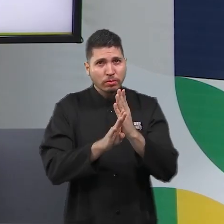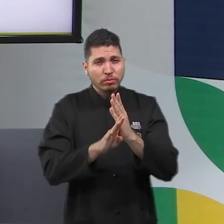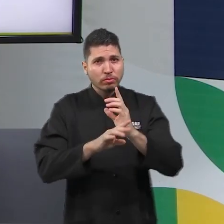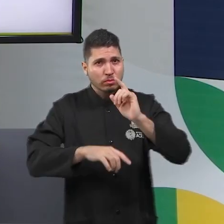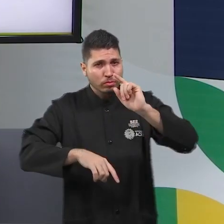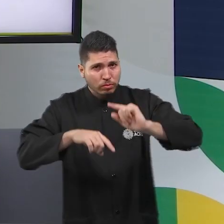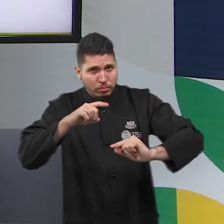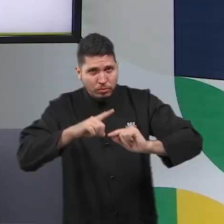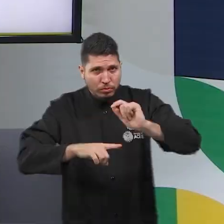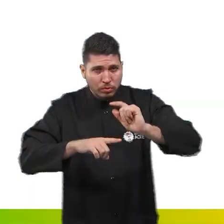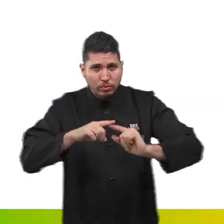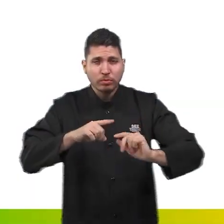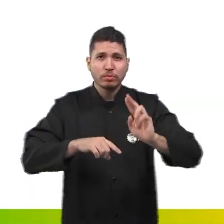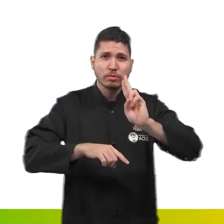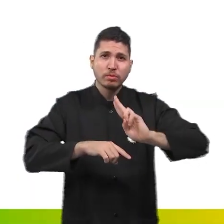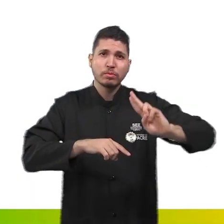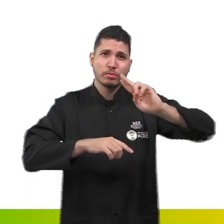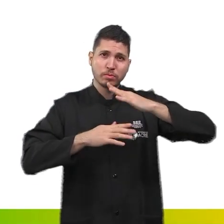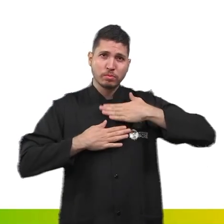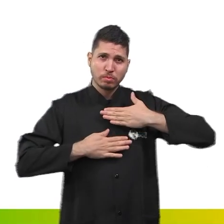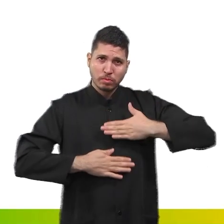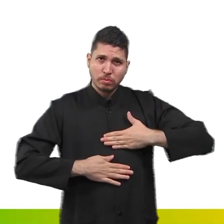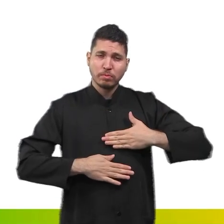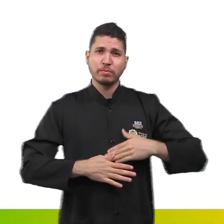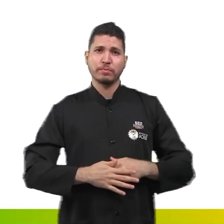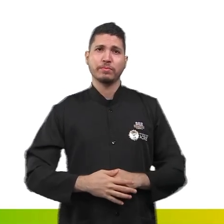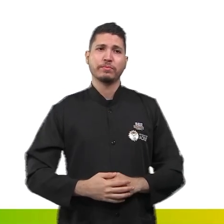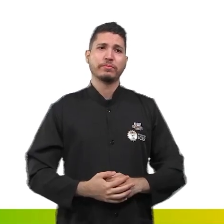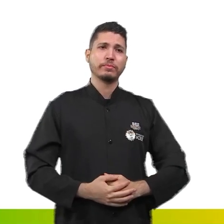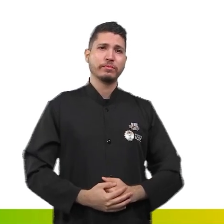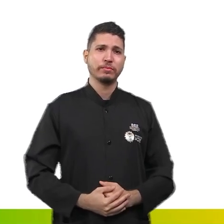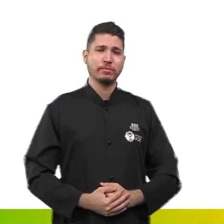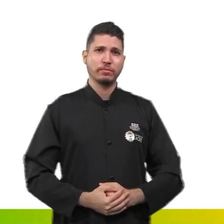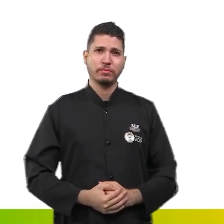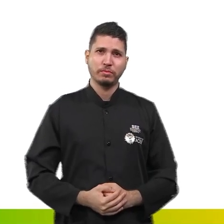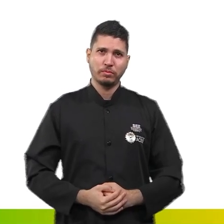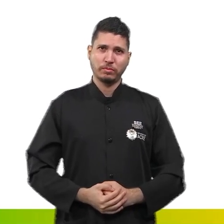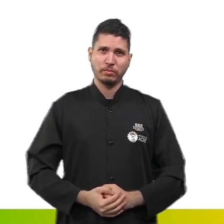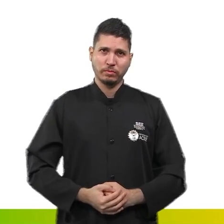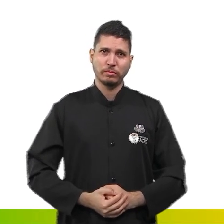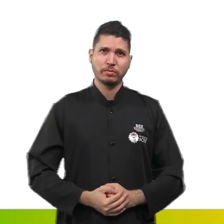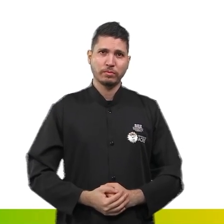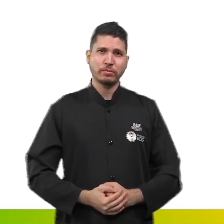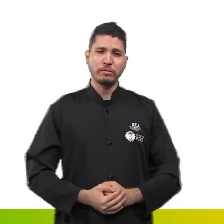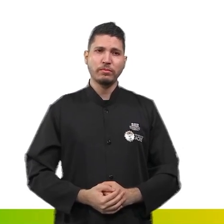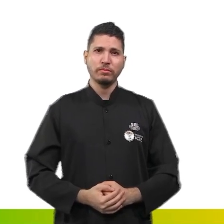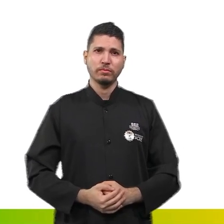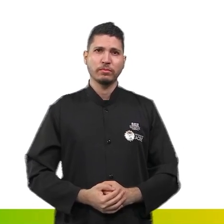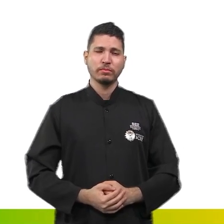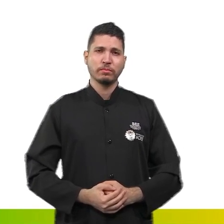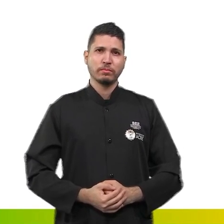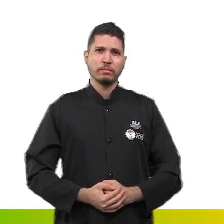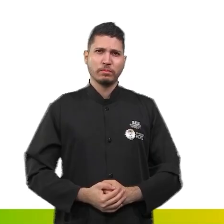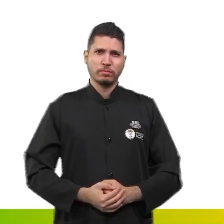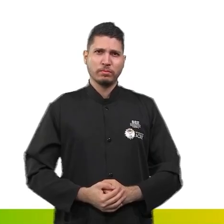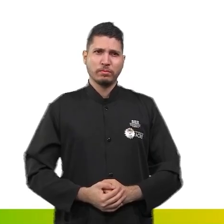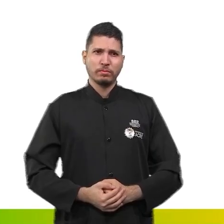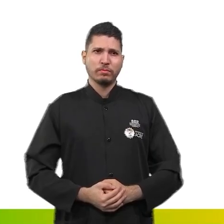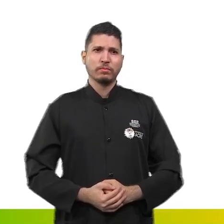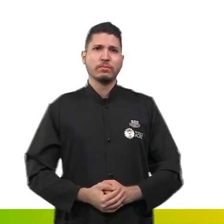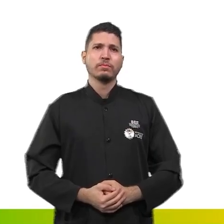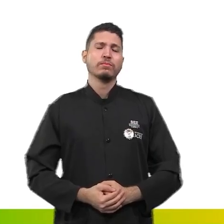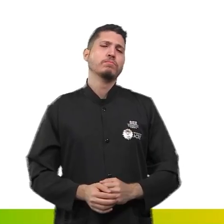seu modo de ser. Mas nós precisamos também entender por que a gente